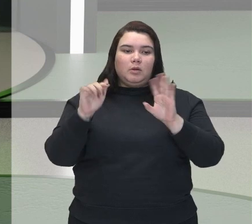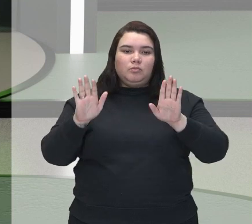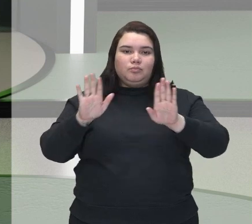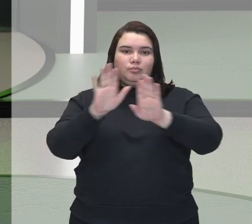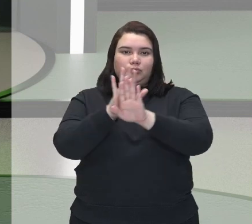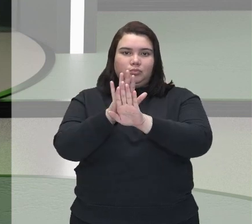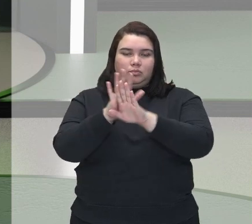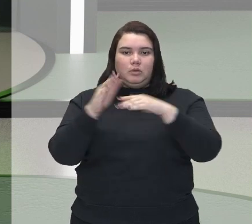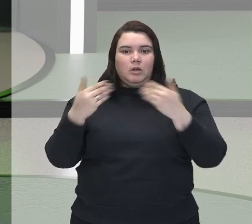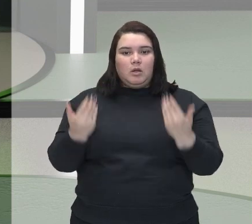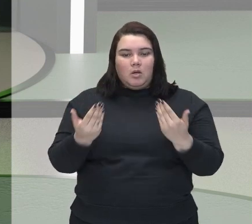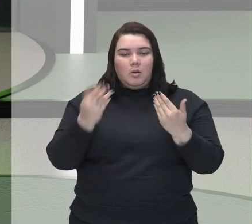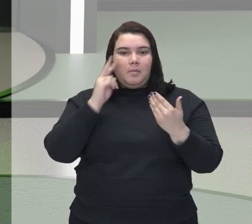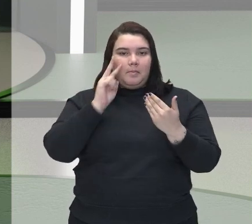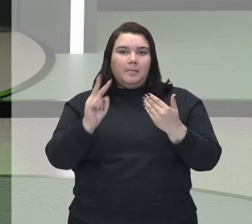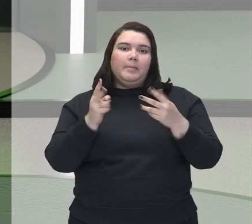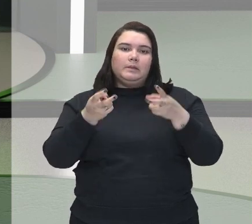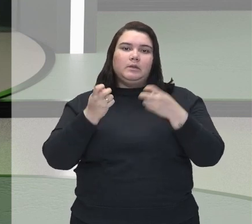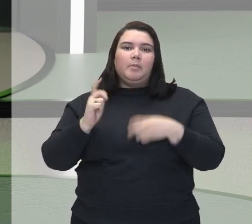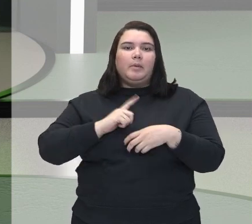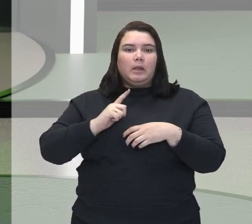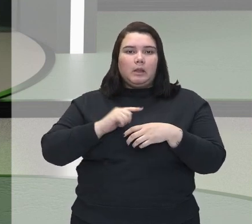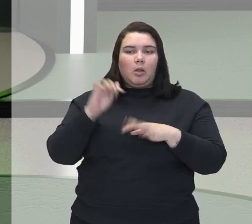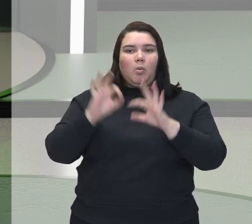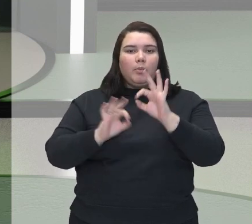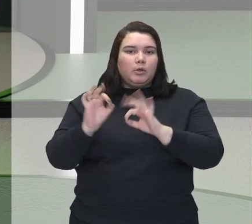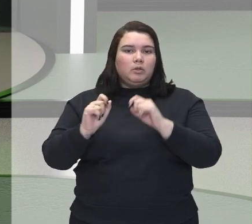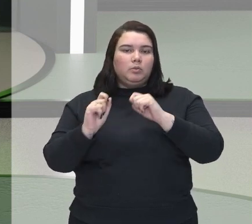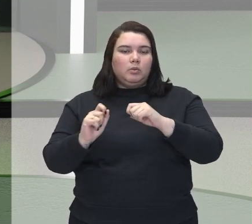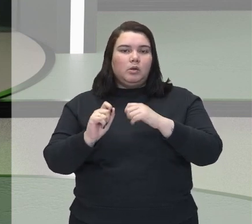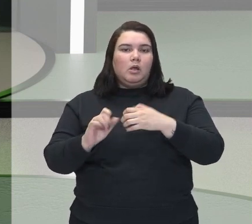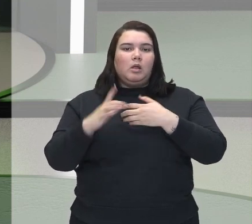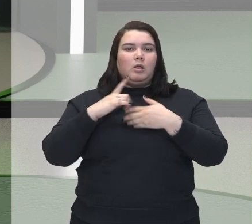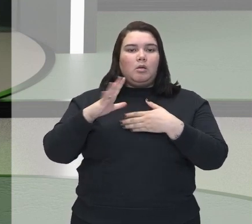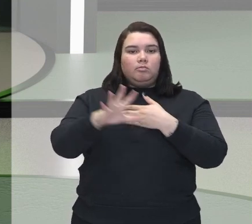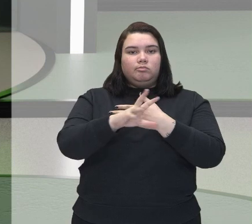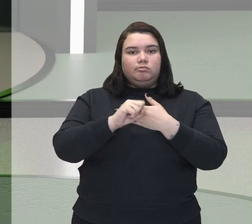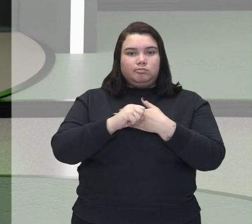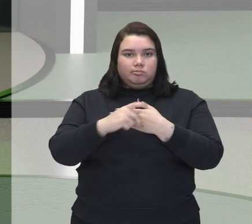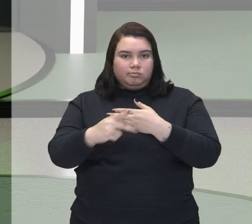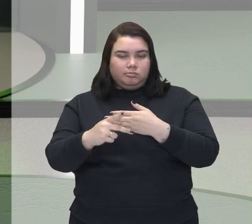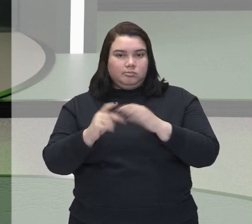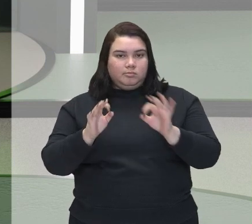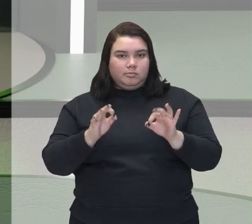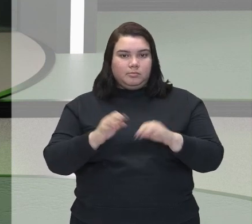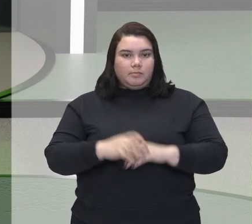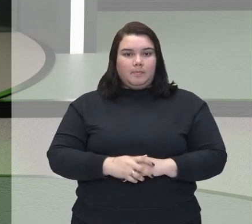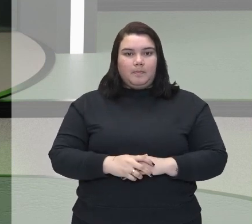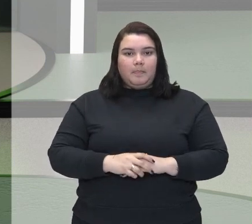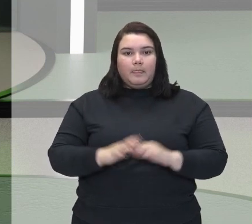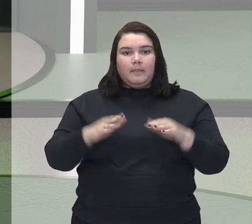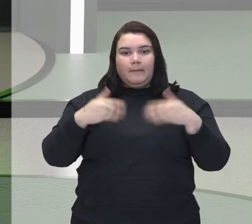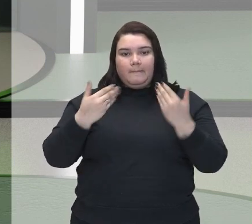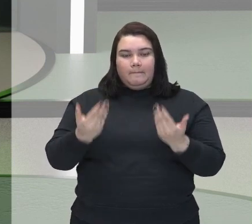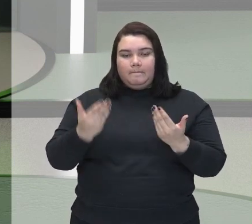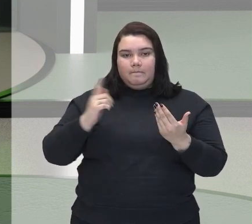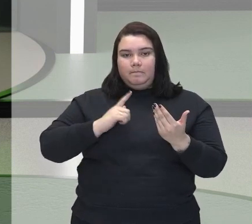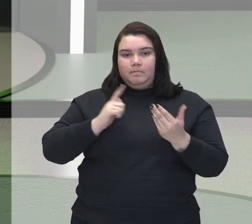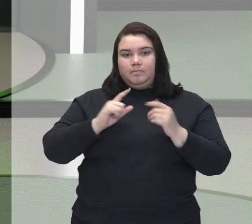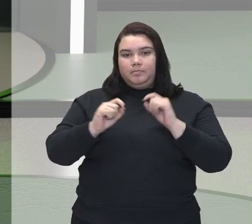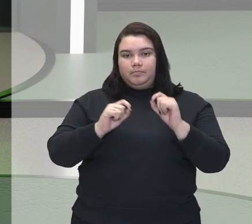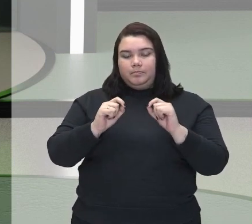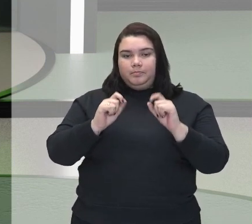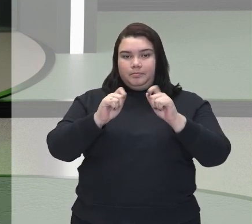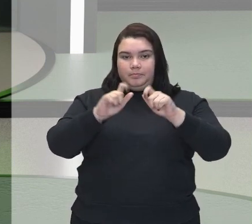dizer que está ocorrendo atividade óptica. Então, vai desviar o plano da luz para o lado direito, observe, vou até aumentar aqui,